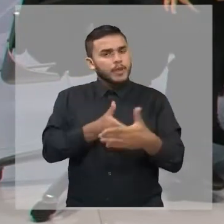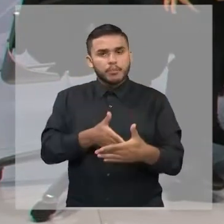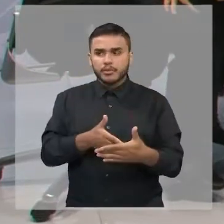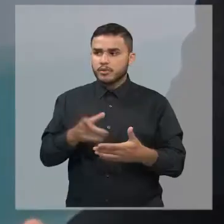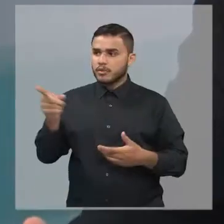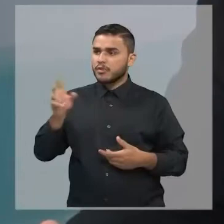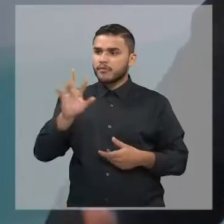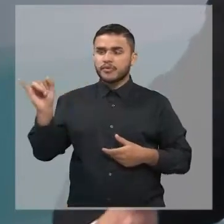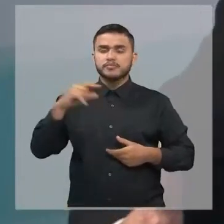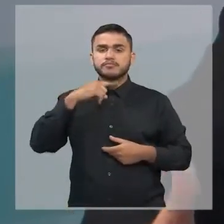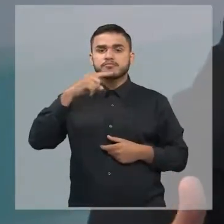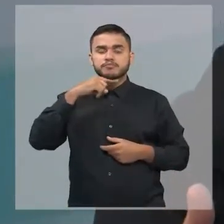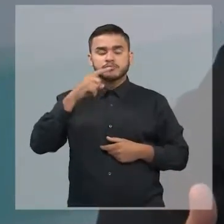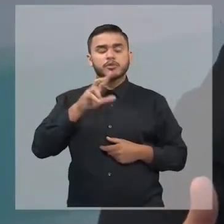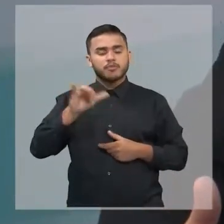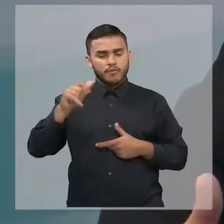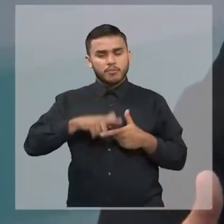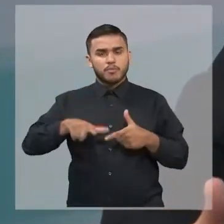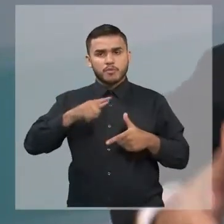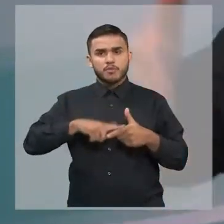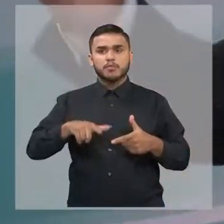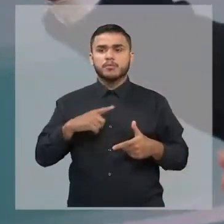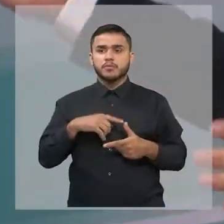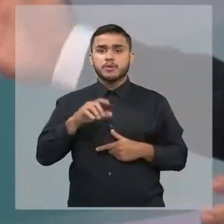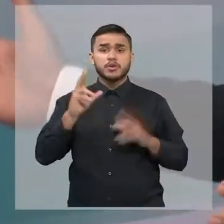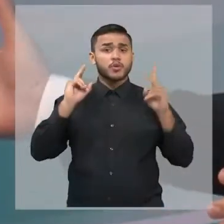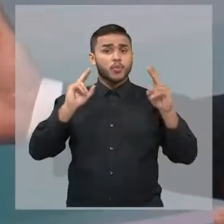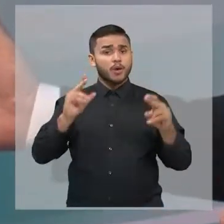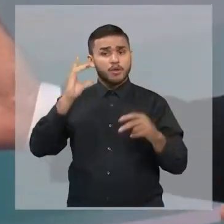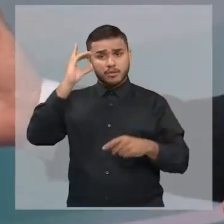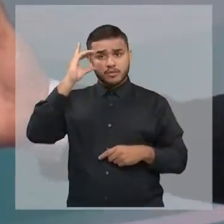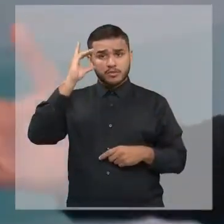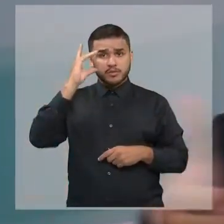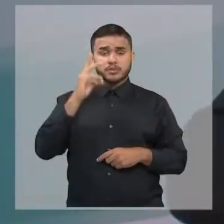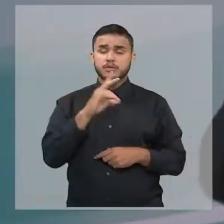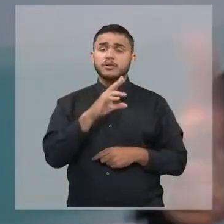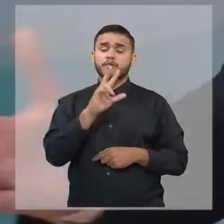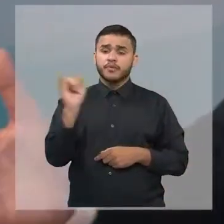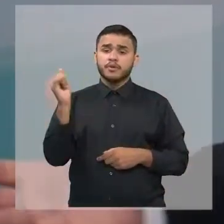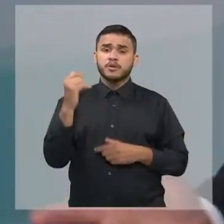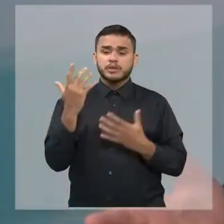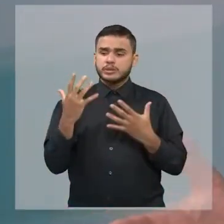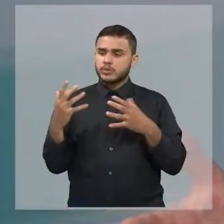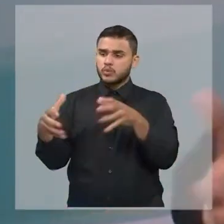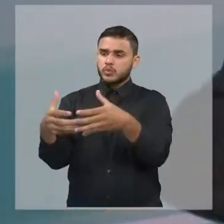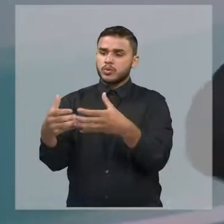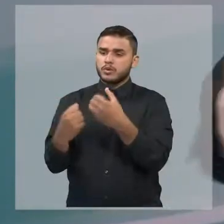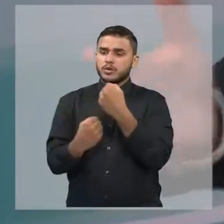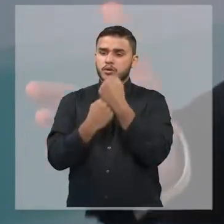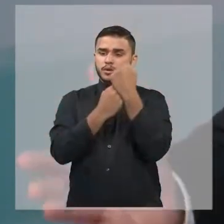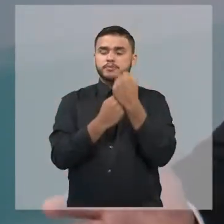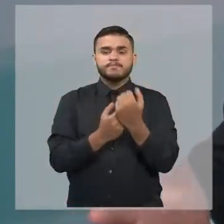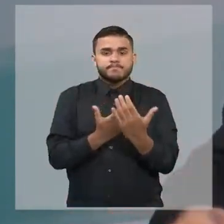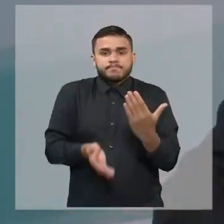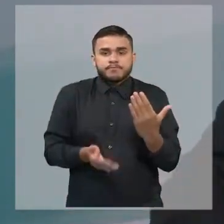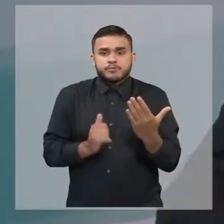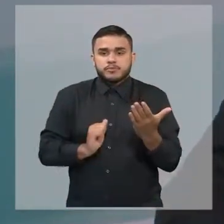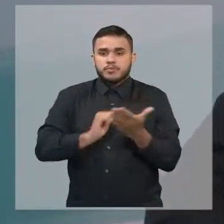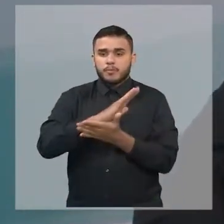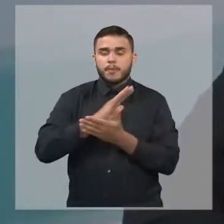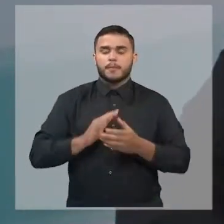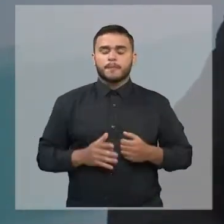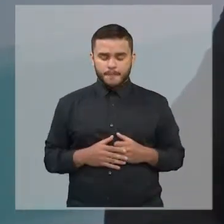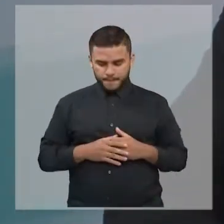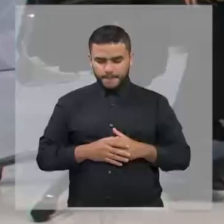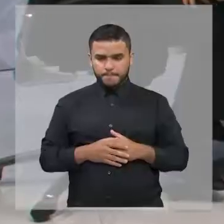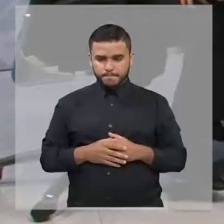passa absolutamente nada e ainda tem um risco, que a Dilma sofreu. Perder completamente a base, aí faz o que quiser. Mas o problema é